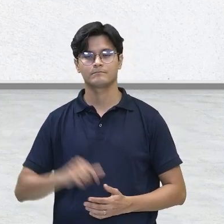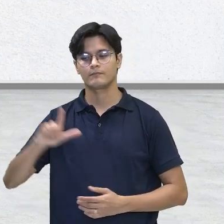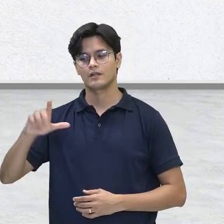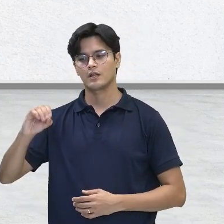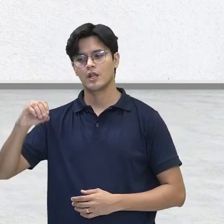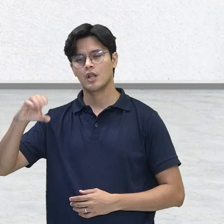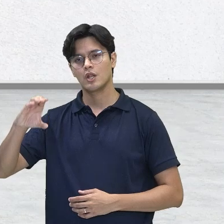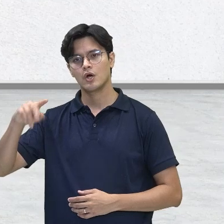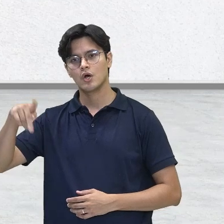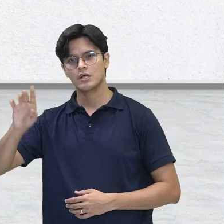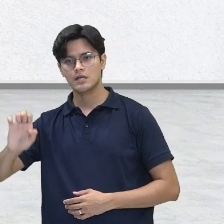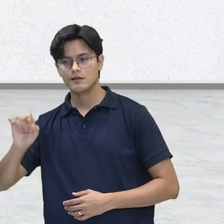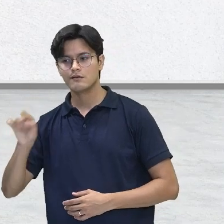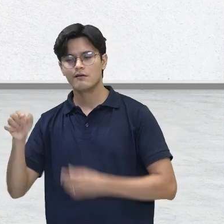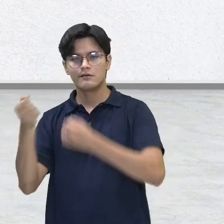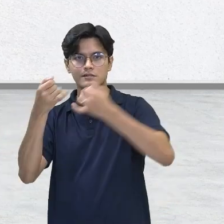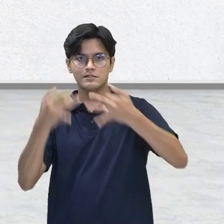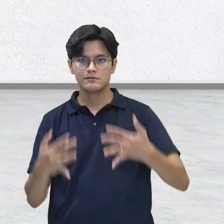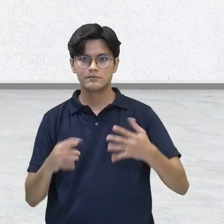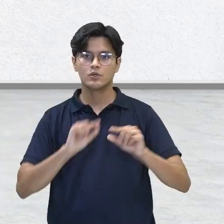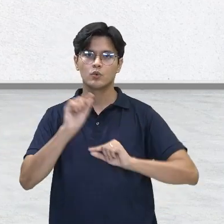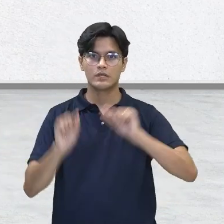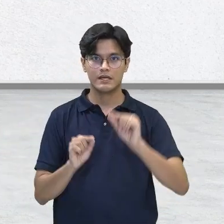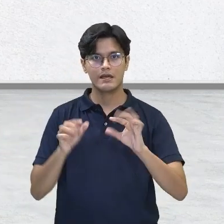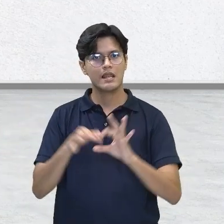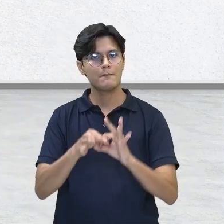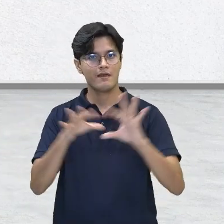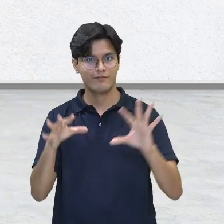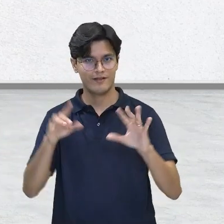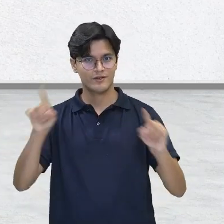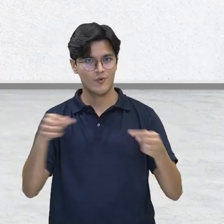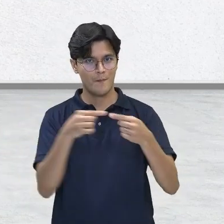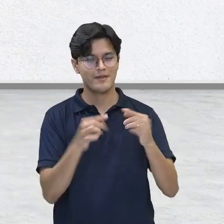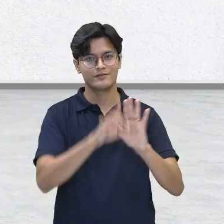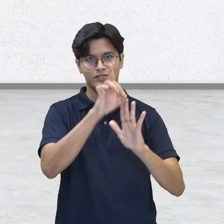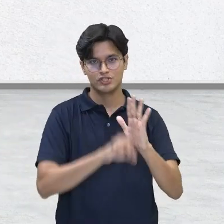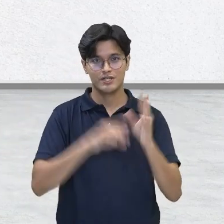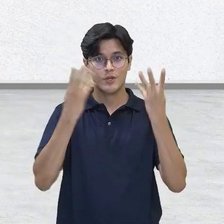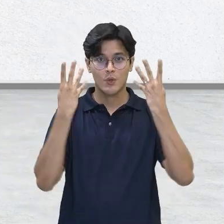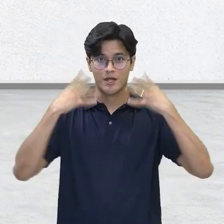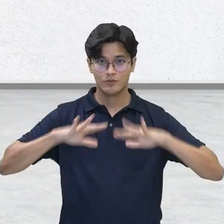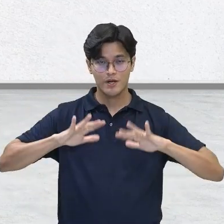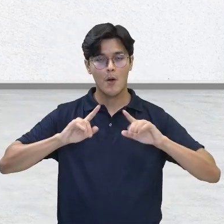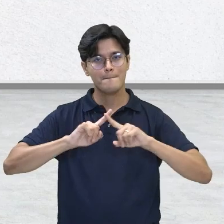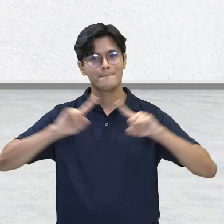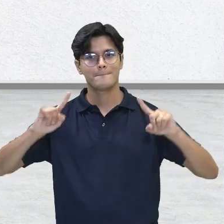diz: a liberdade é um direito natural, mas deve ser exercida